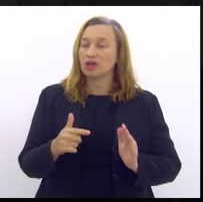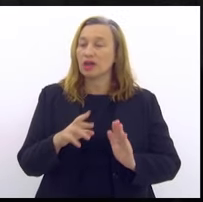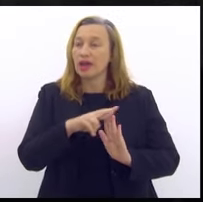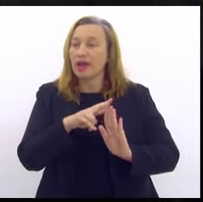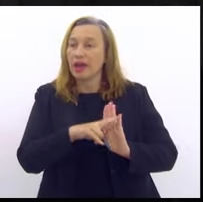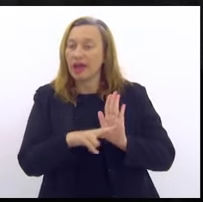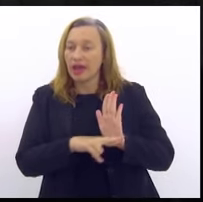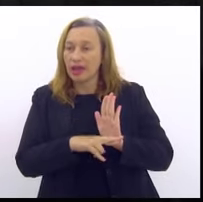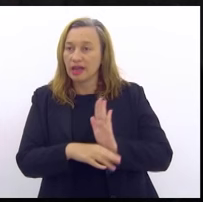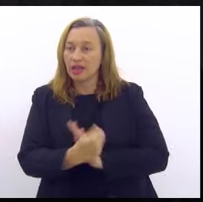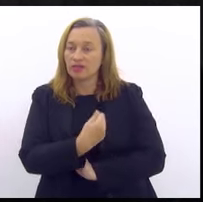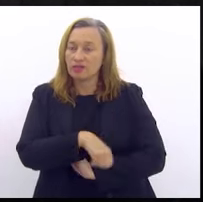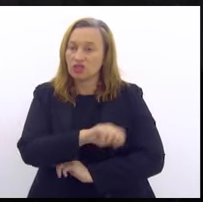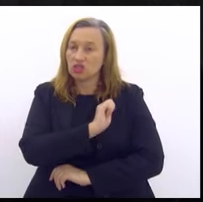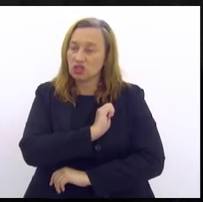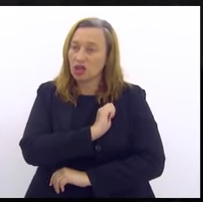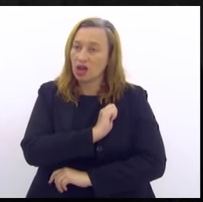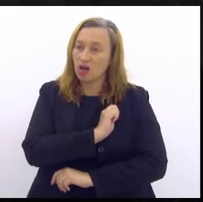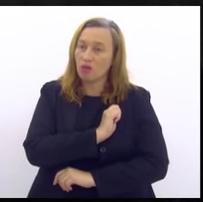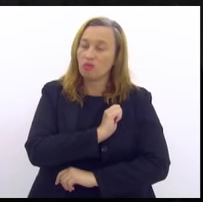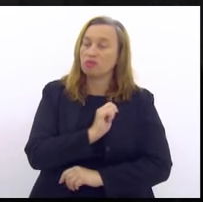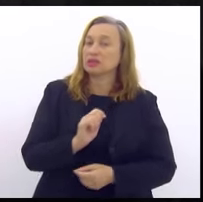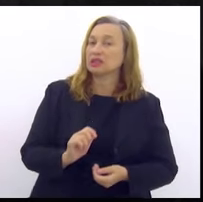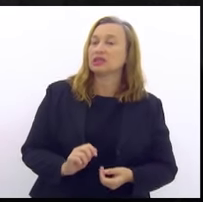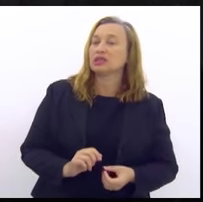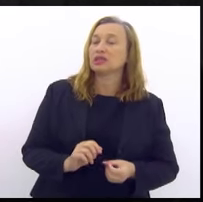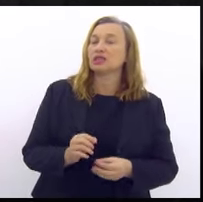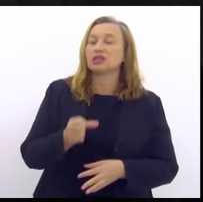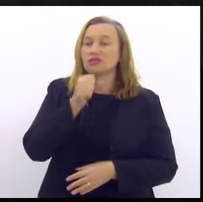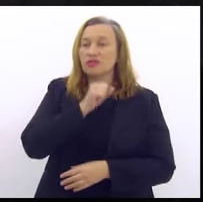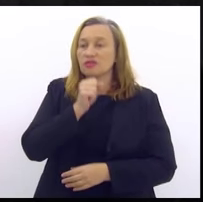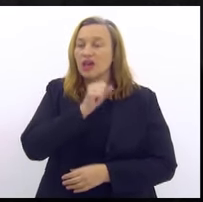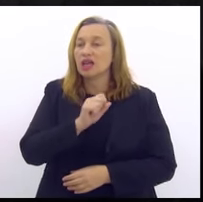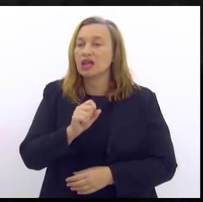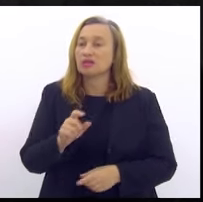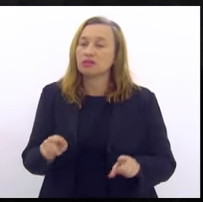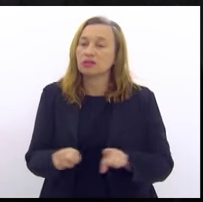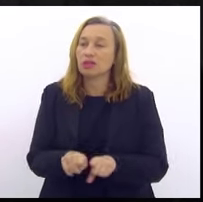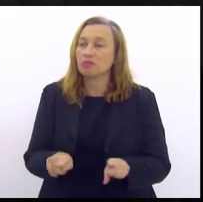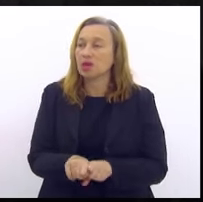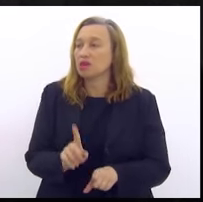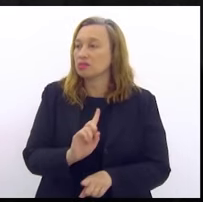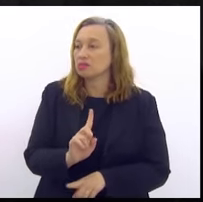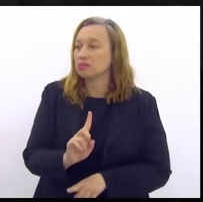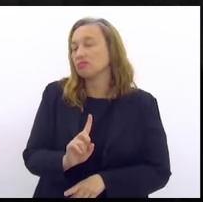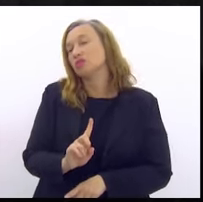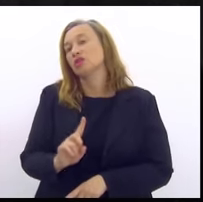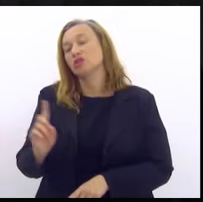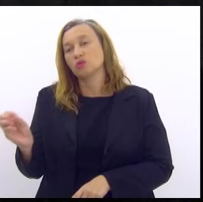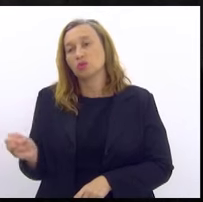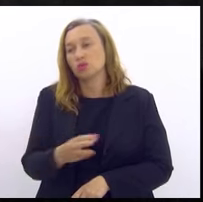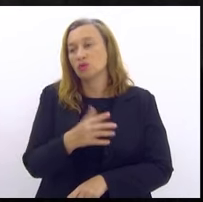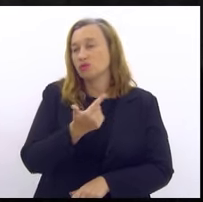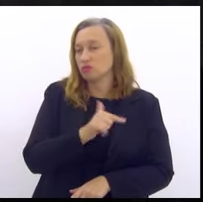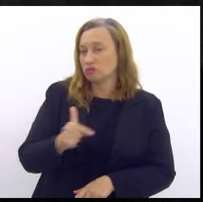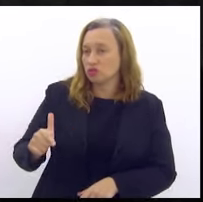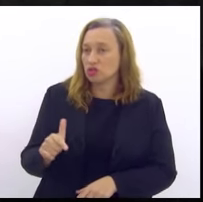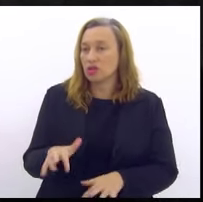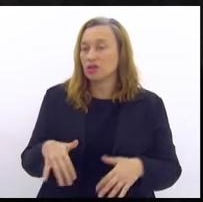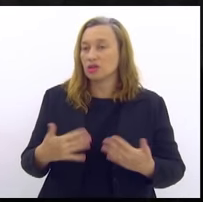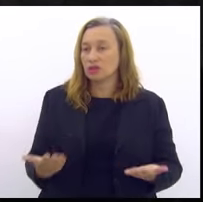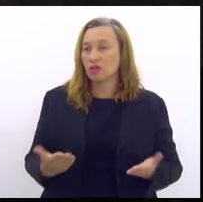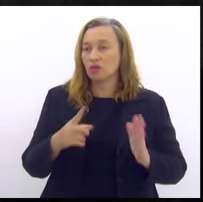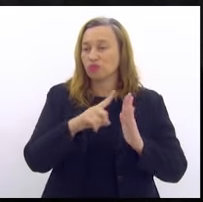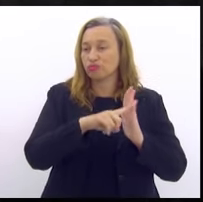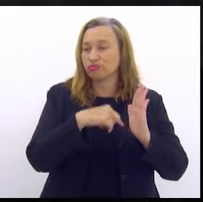nem no regime antigo de recuperação fiscal, nem no novo. Aí deixa o veto, porque não